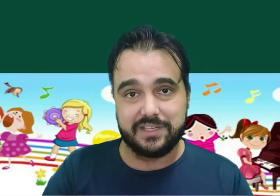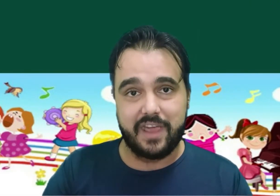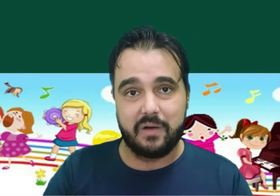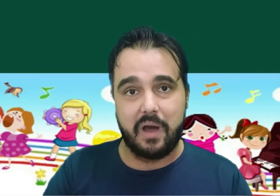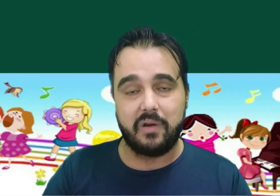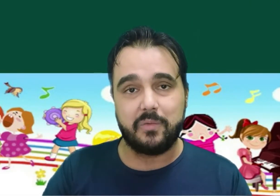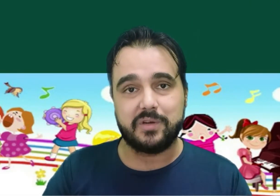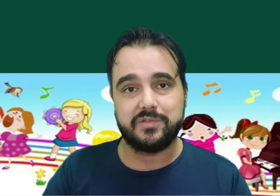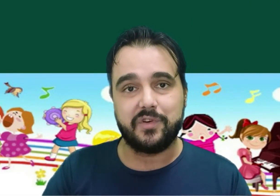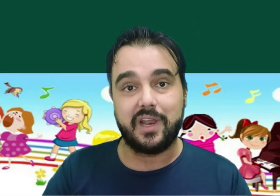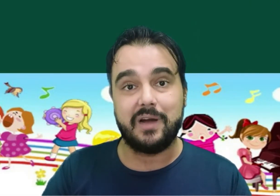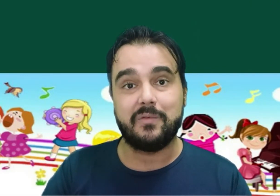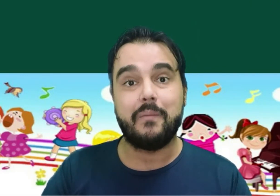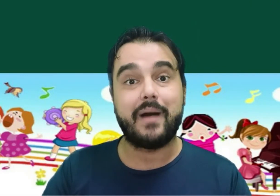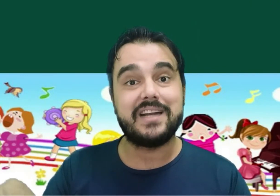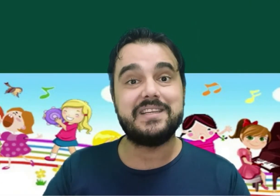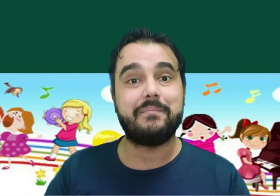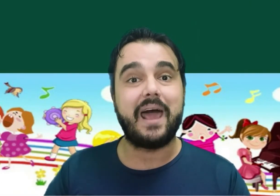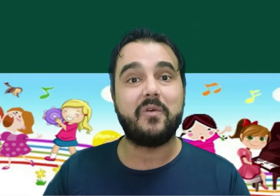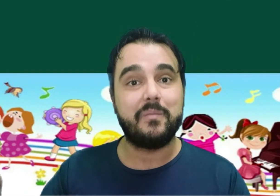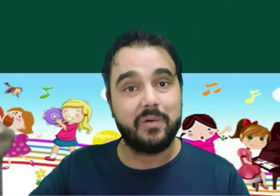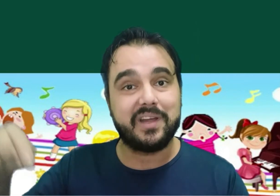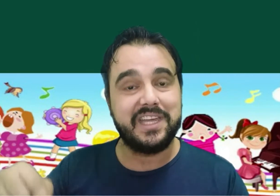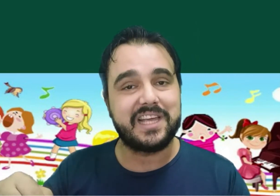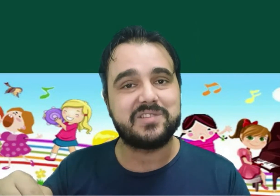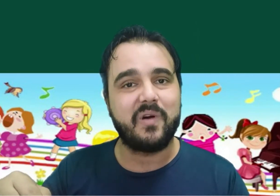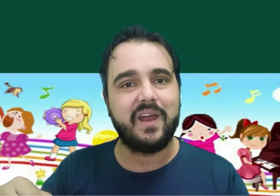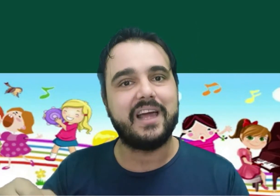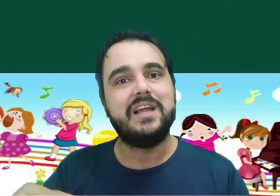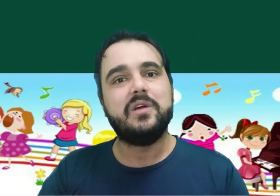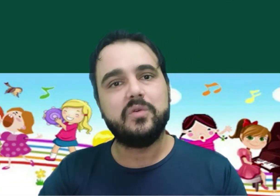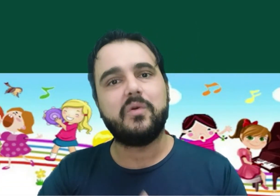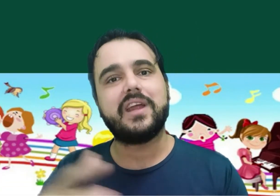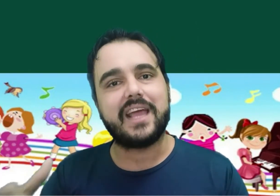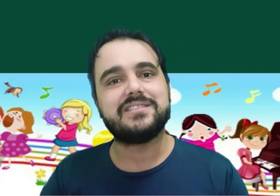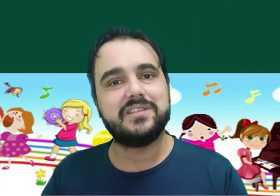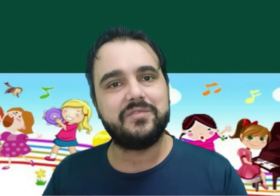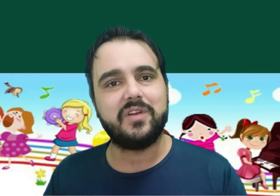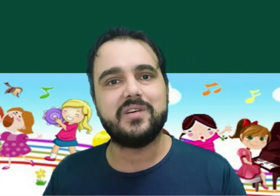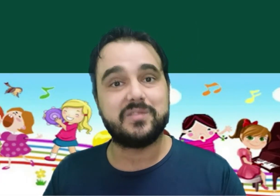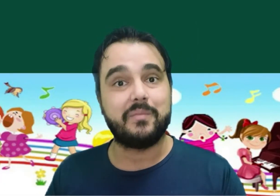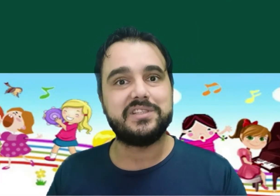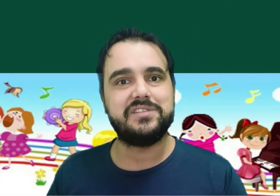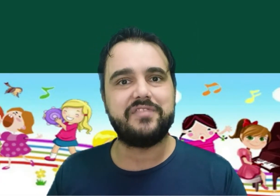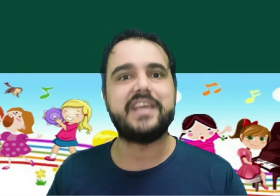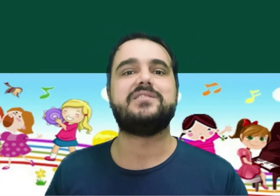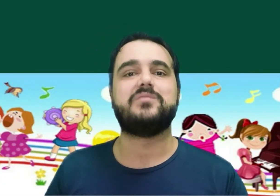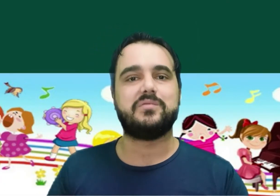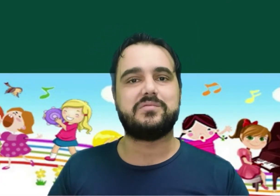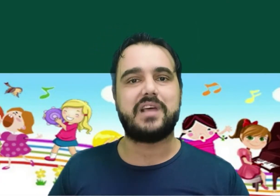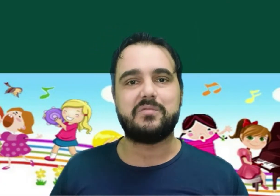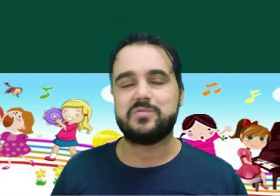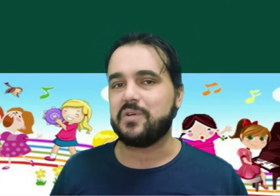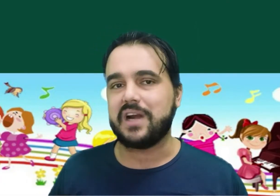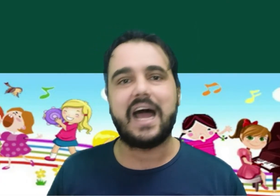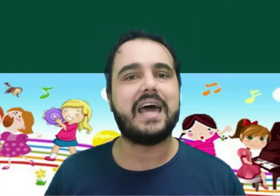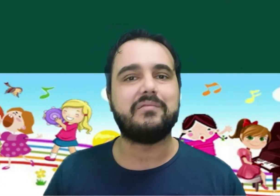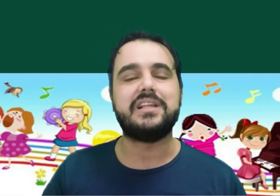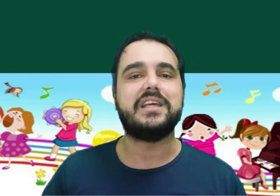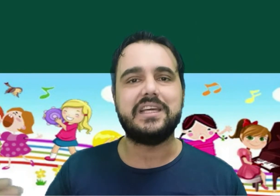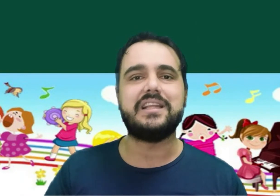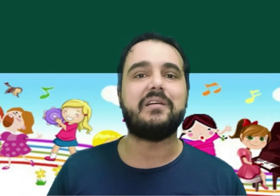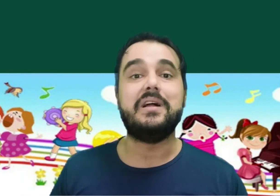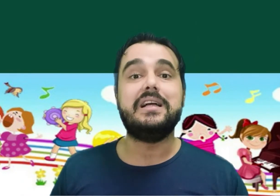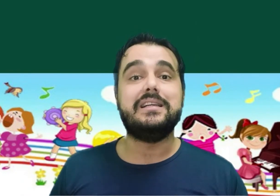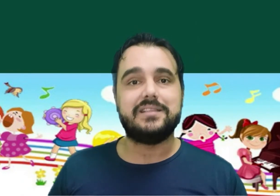já tiveram aula comigo de violão participaram comigo aqui da escola numa orquestra de violões, como a gente fez. Todos os alunos